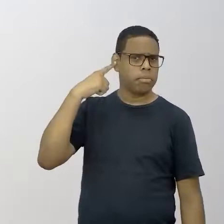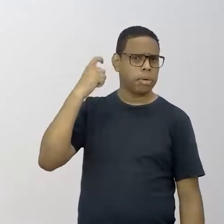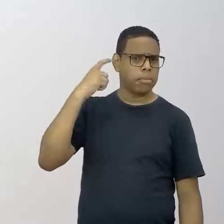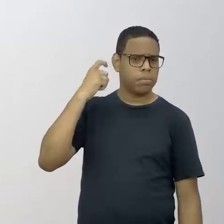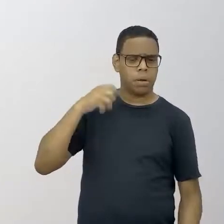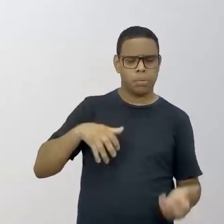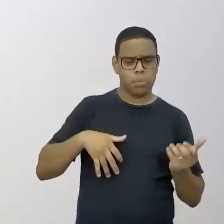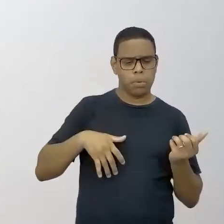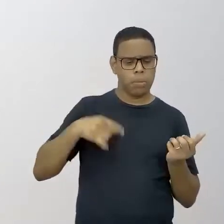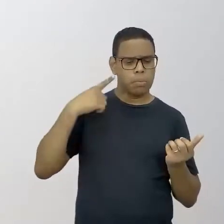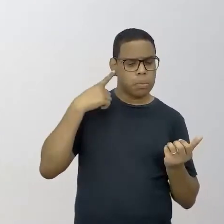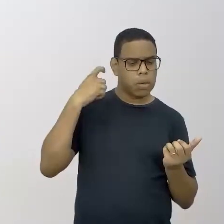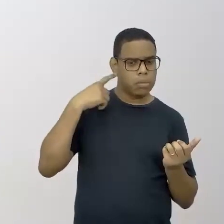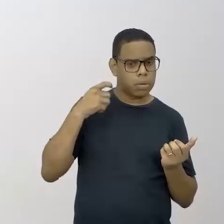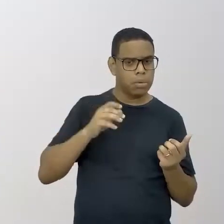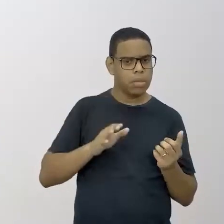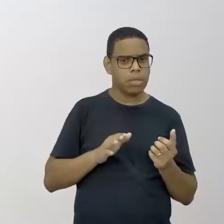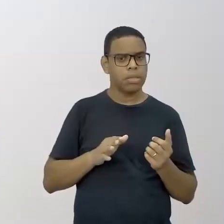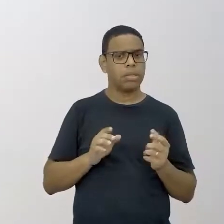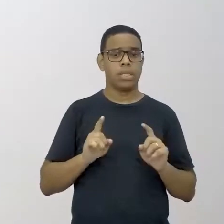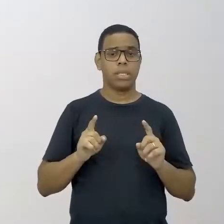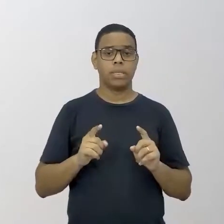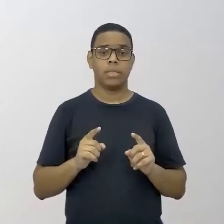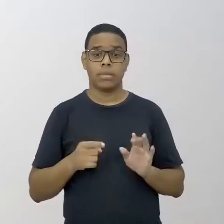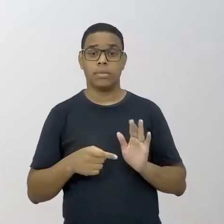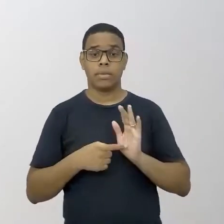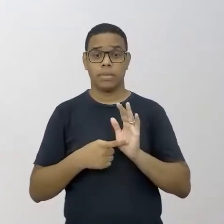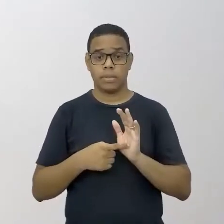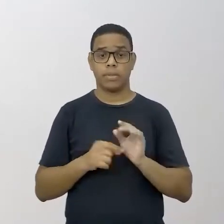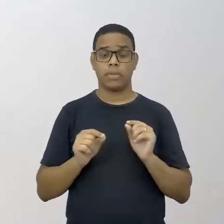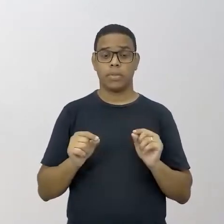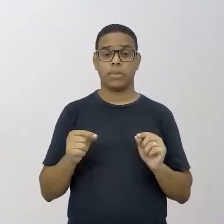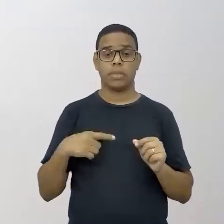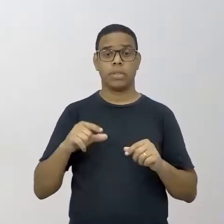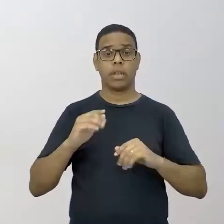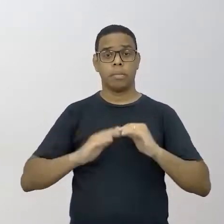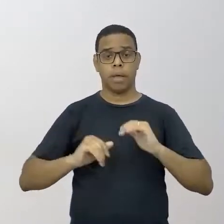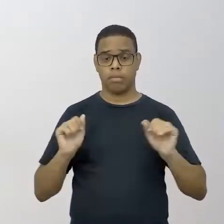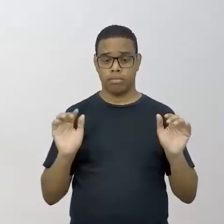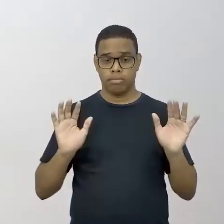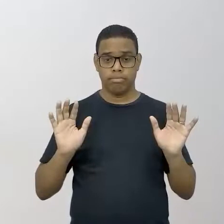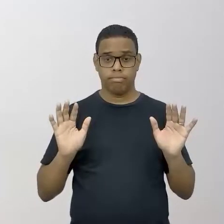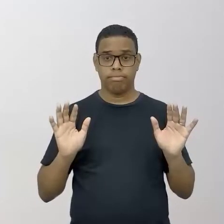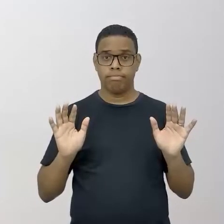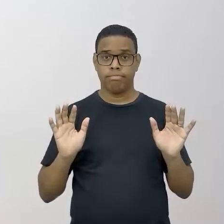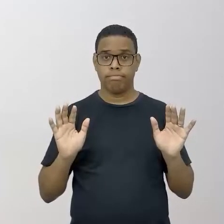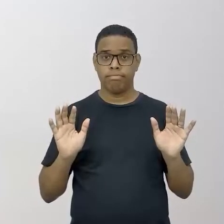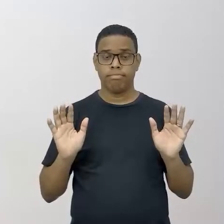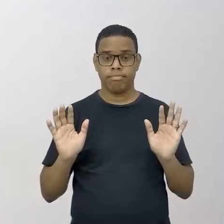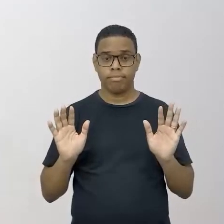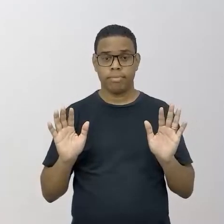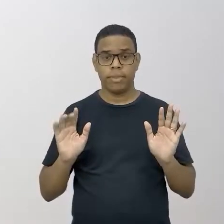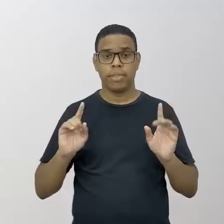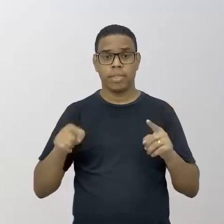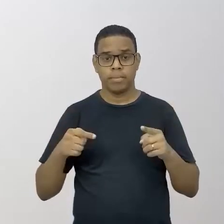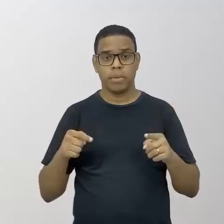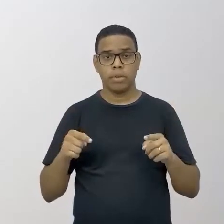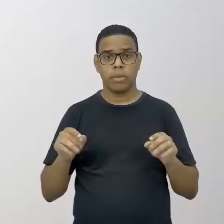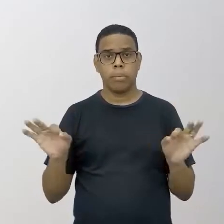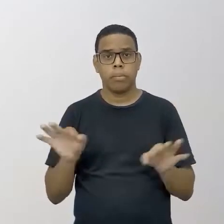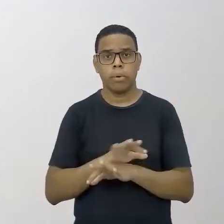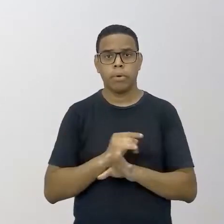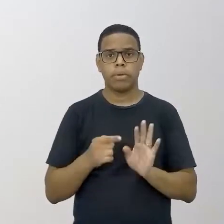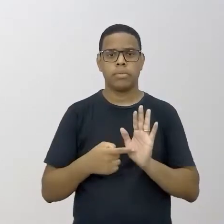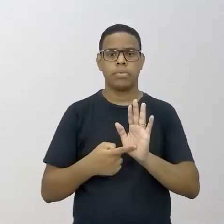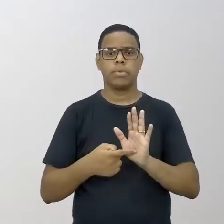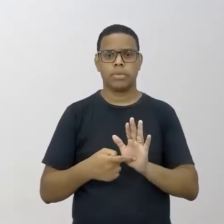emitir sons, só que não. A apresentação dele era justamente ficar com as mãos levantadas e de repente termina a